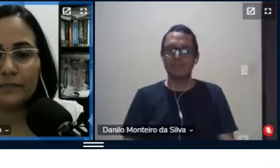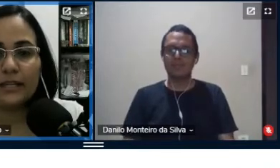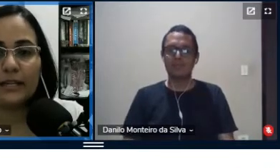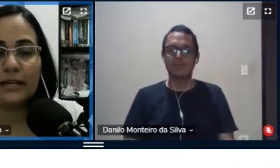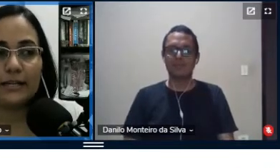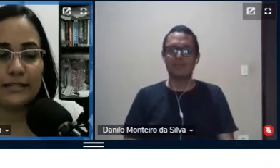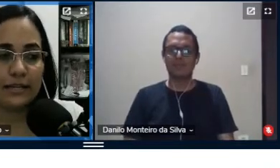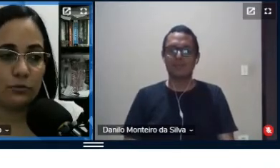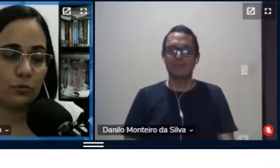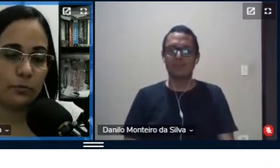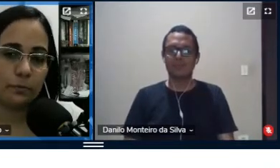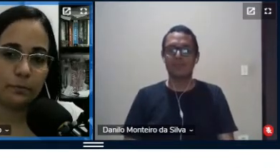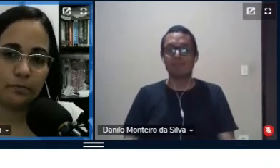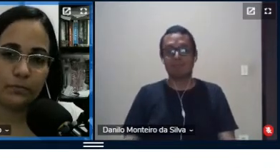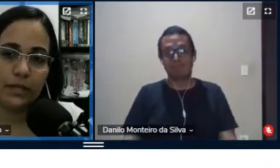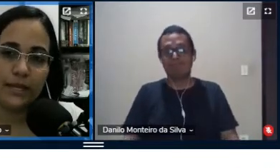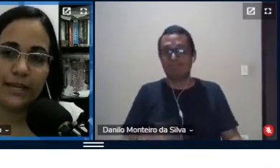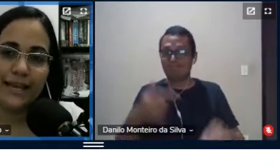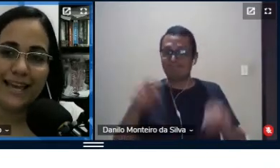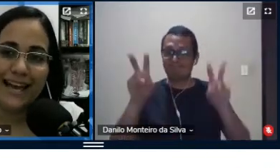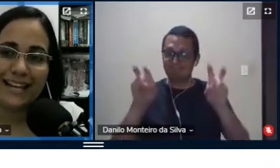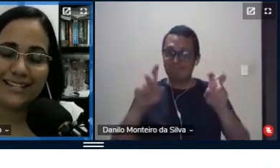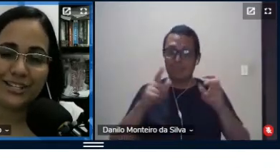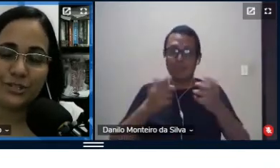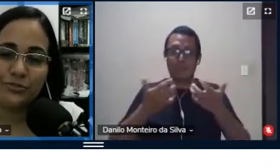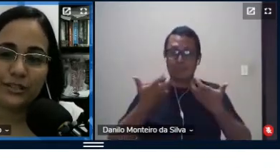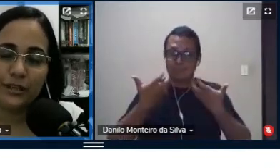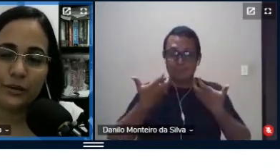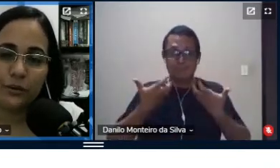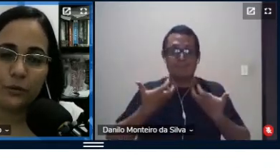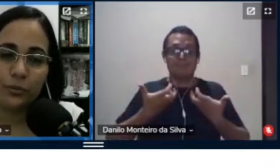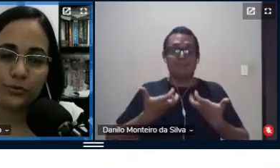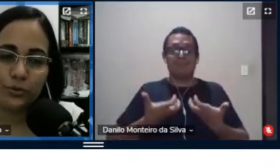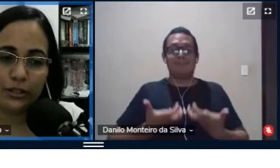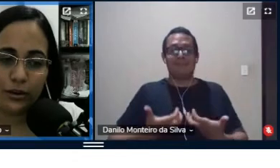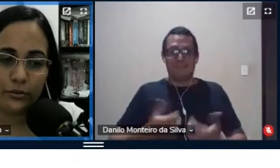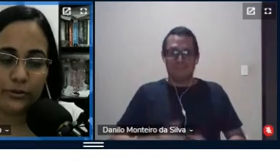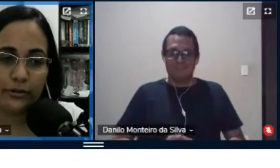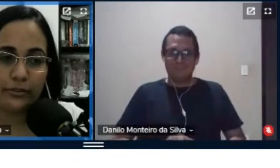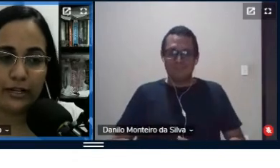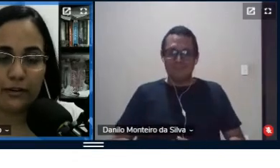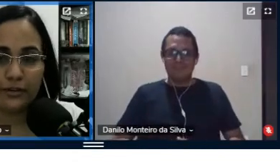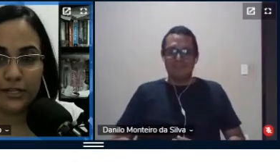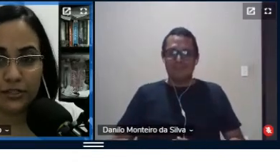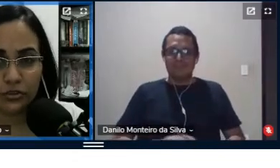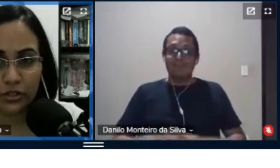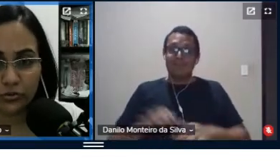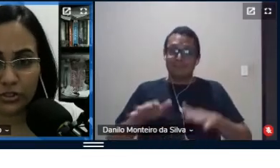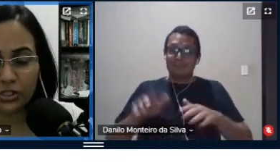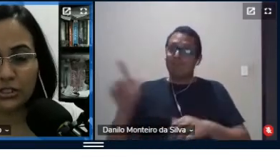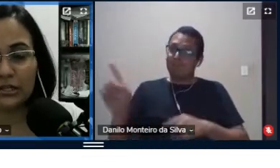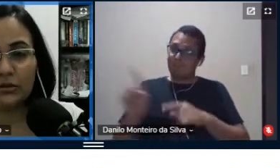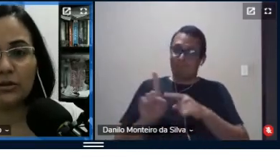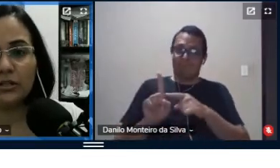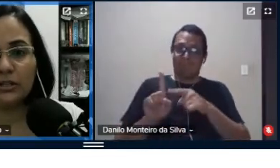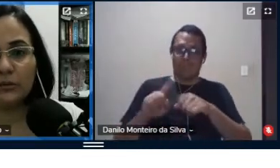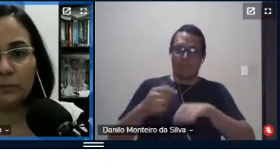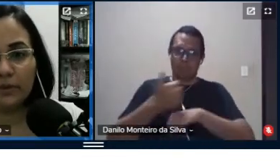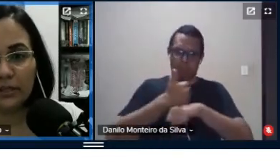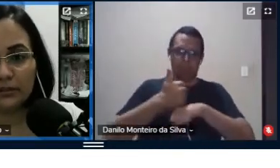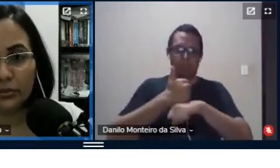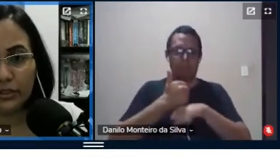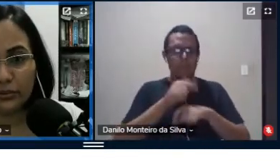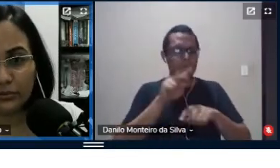E cansaço, né? A gente vai ter um profissional que vai ficar várias horas do dia